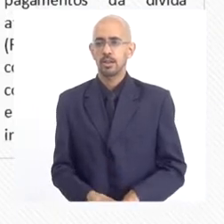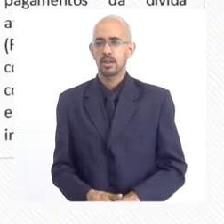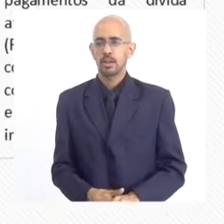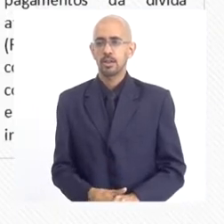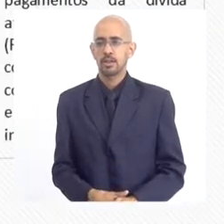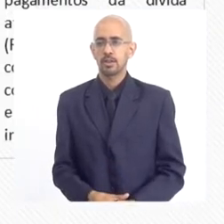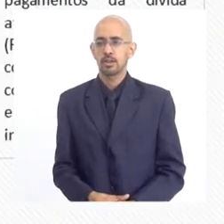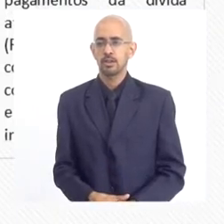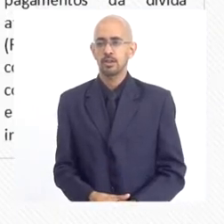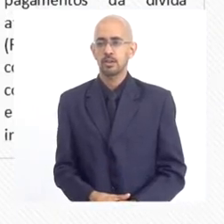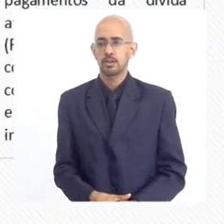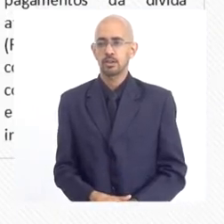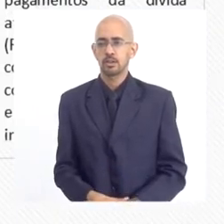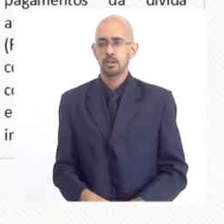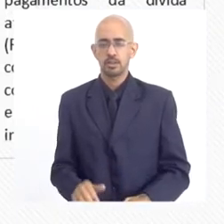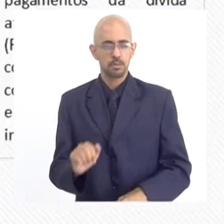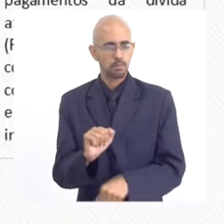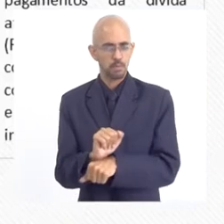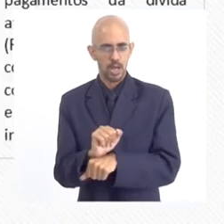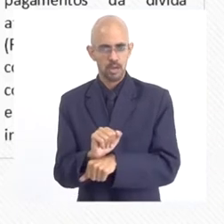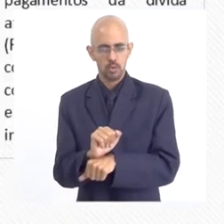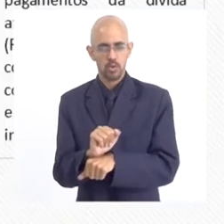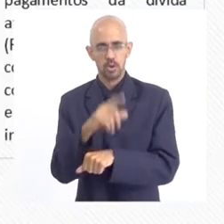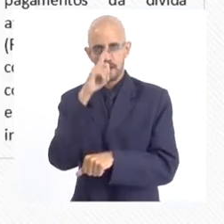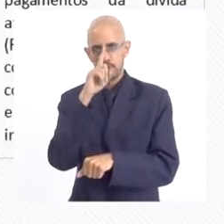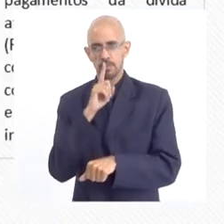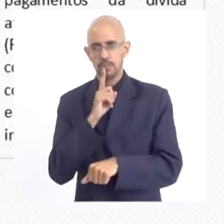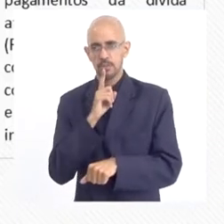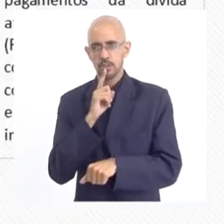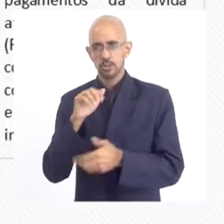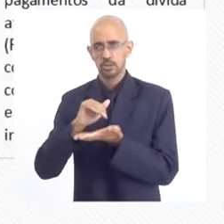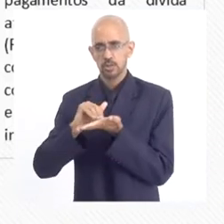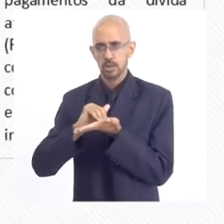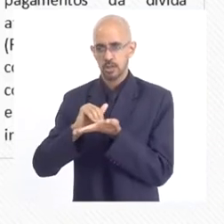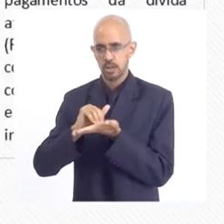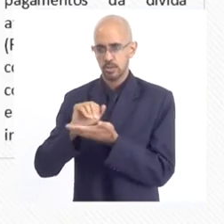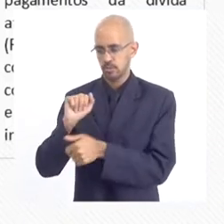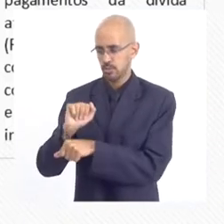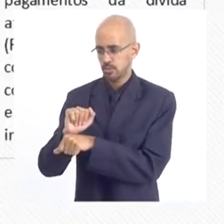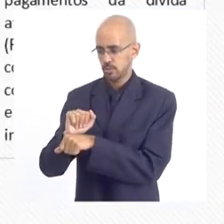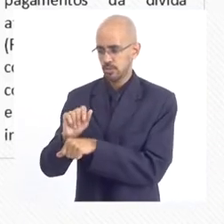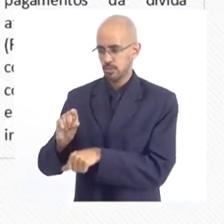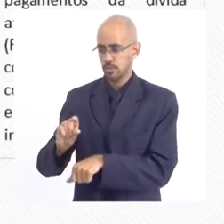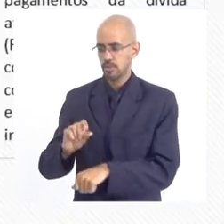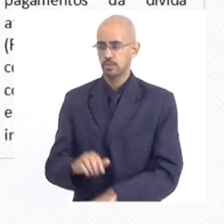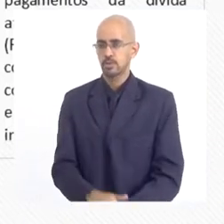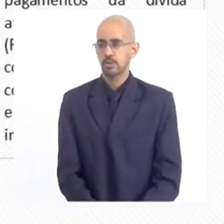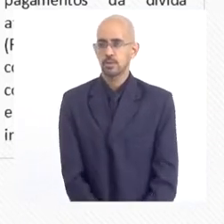Caiu. Acho que congelou ali a imagem. Me ouve, secretário?